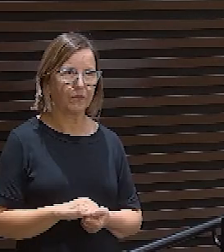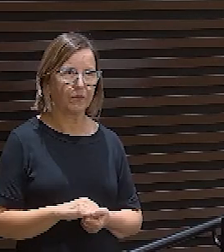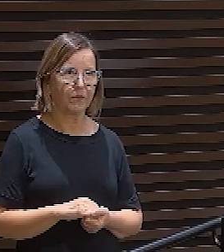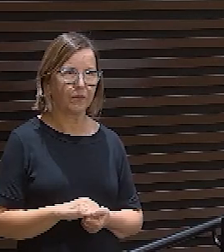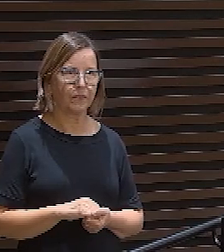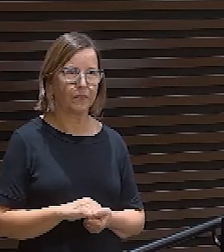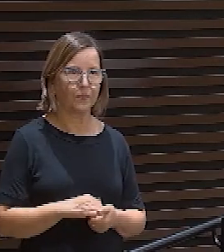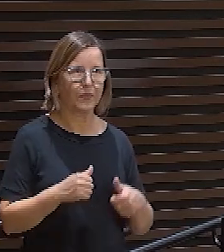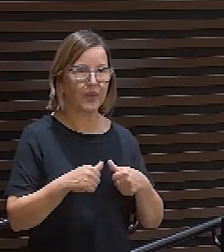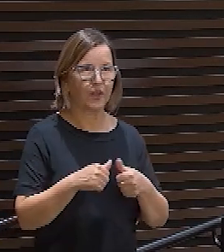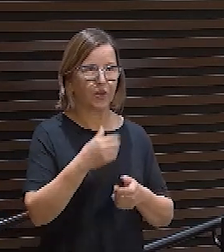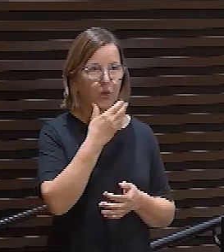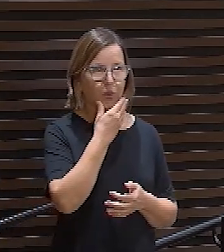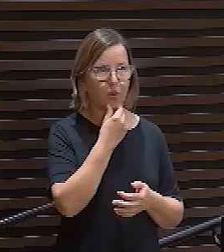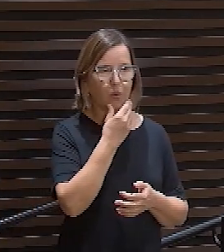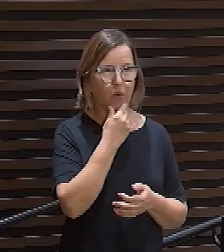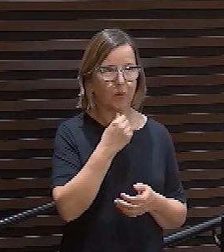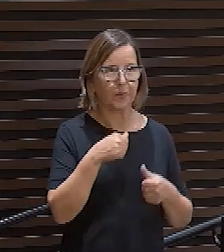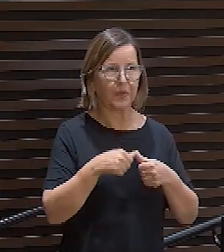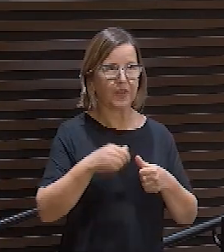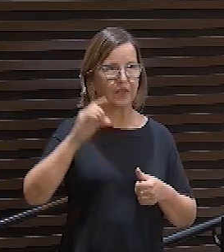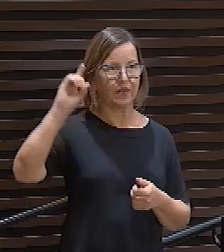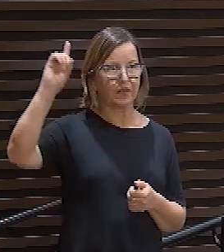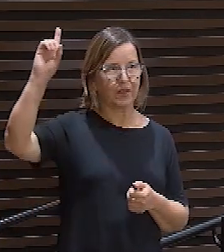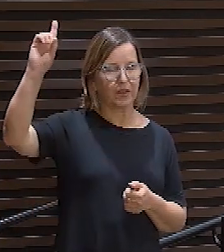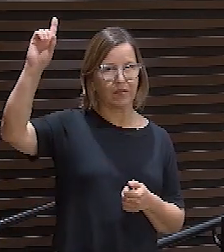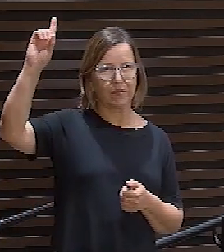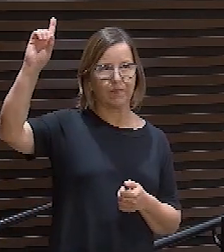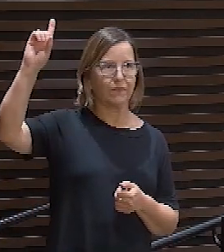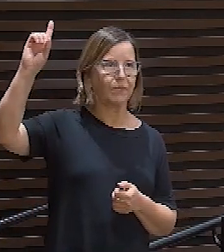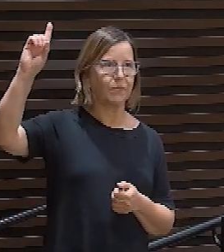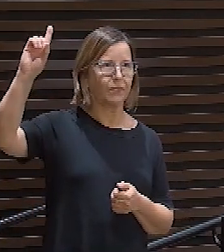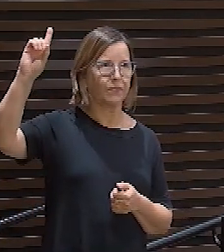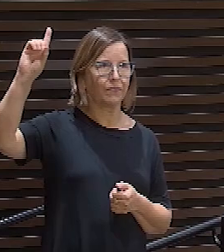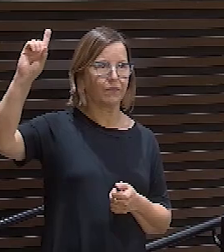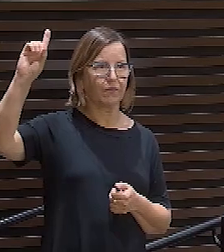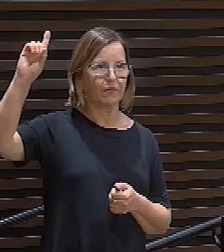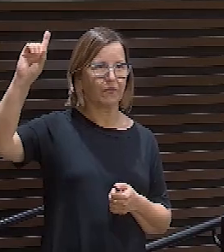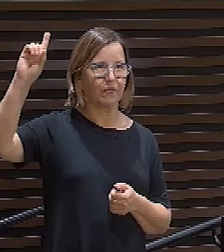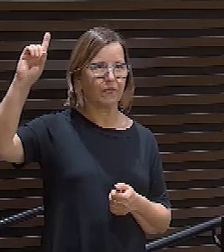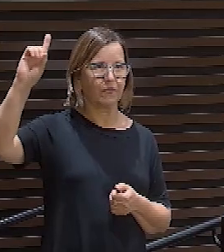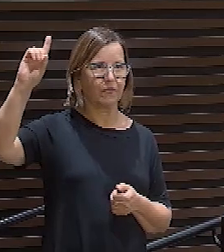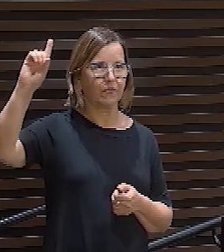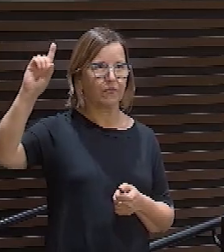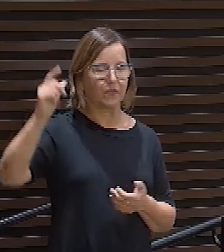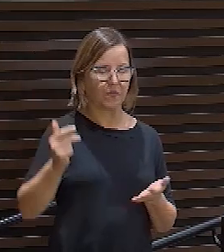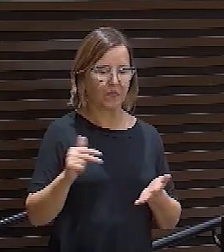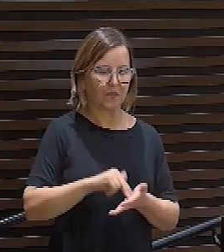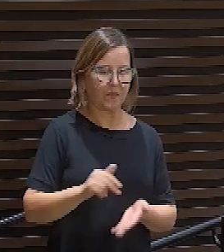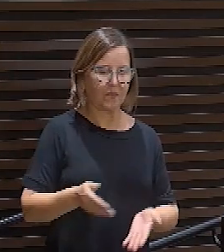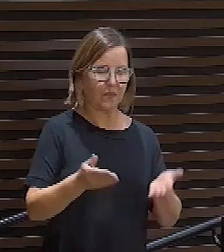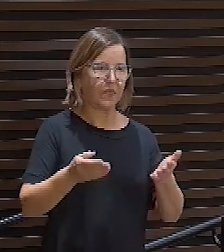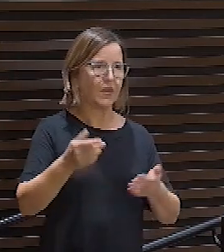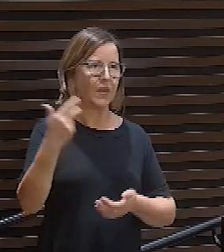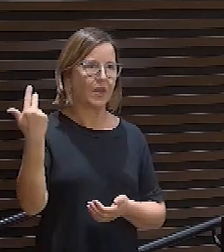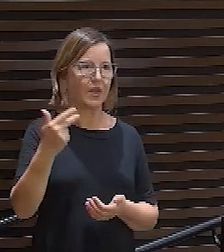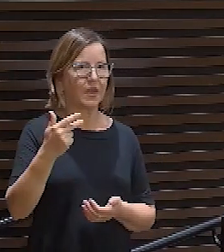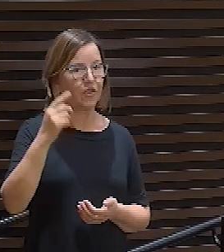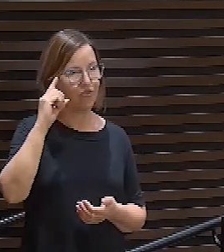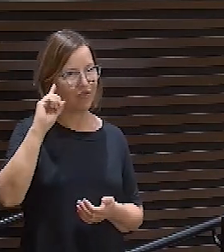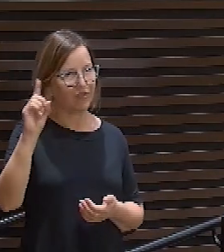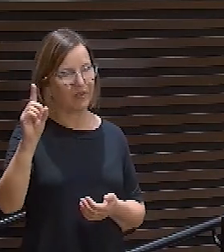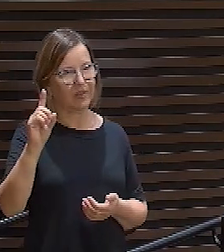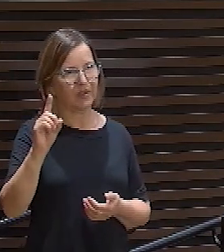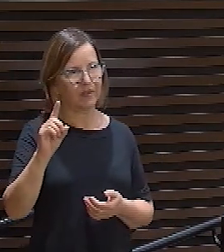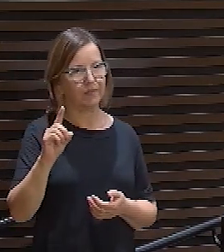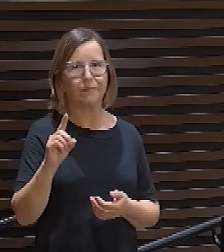Esse homem, esse Deus, esse homem, ele ressuscitou ao terceiro dia. E depois de